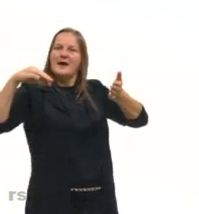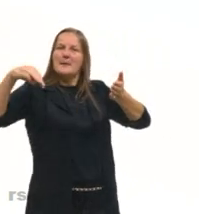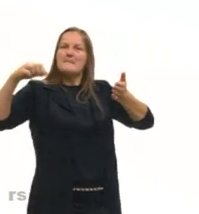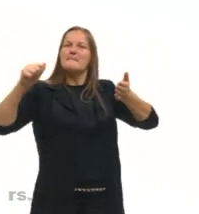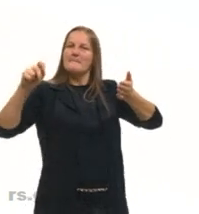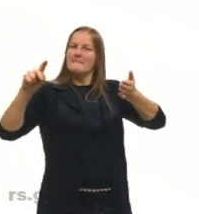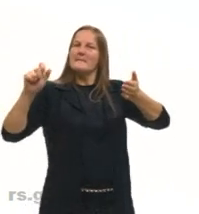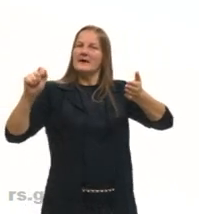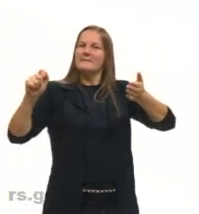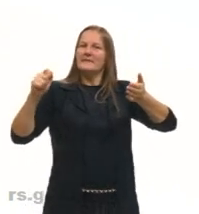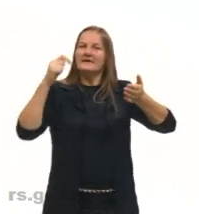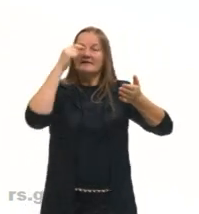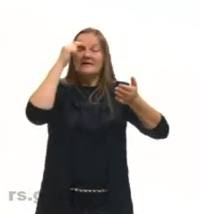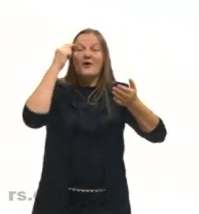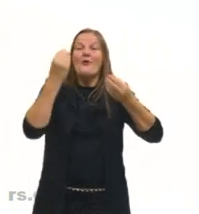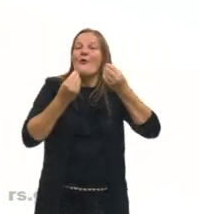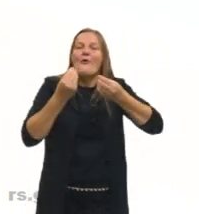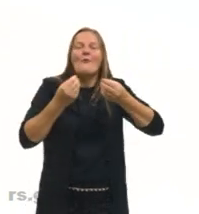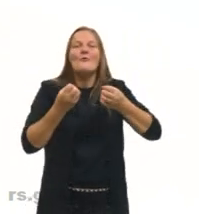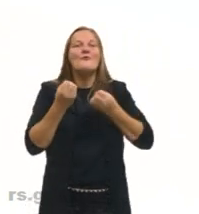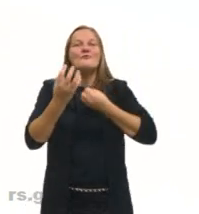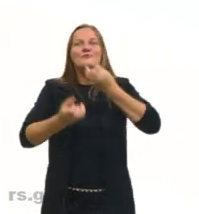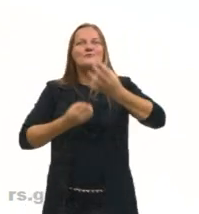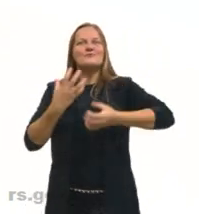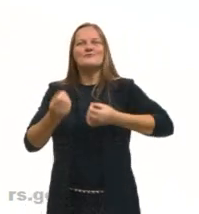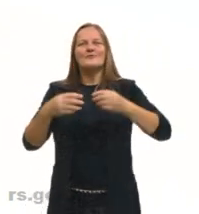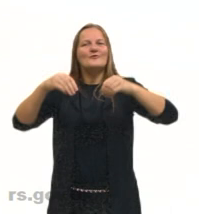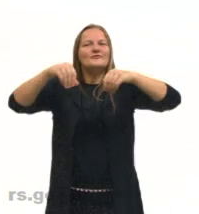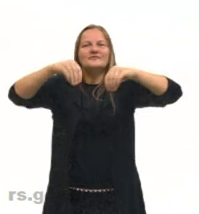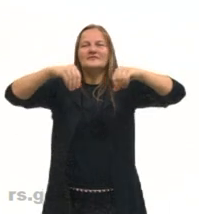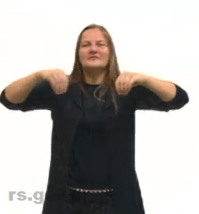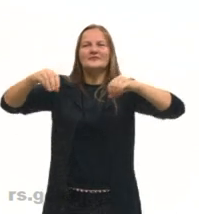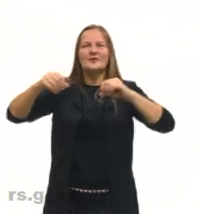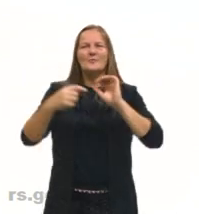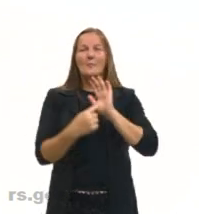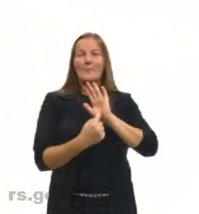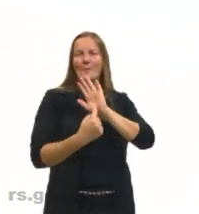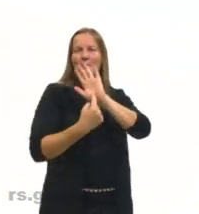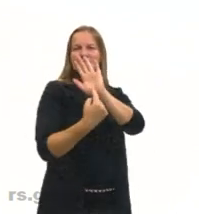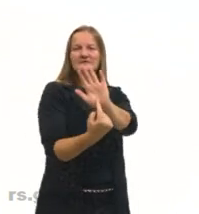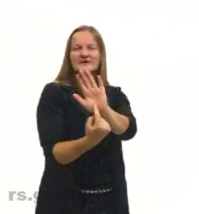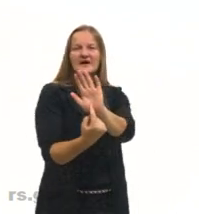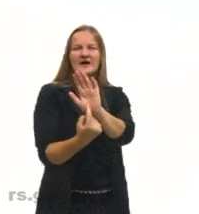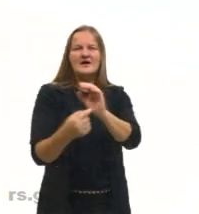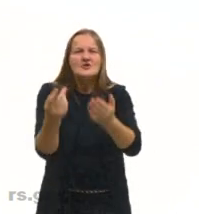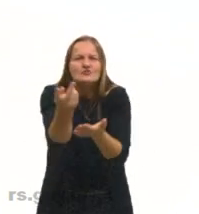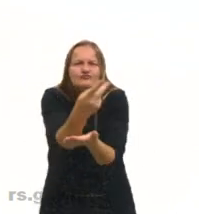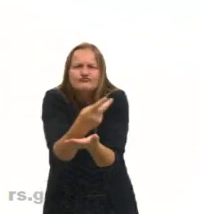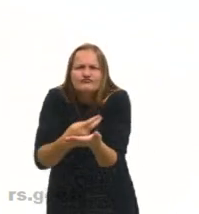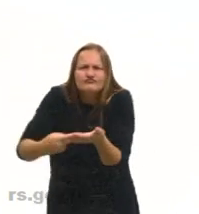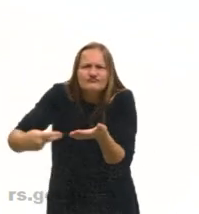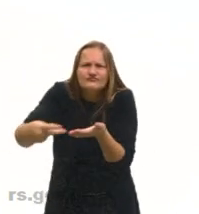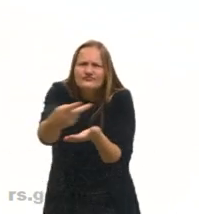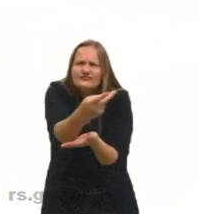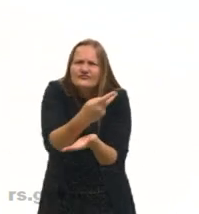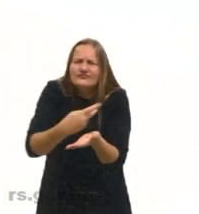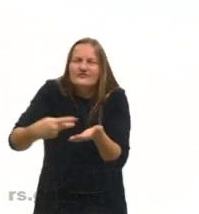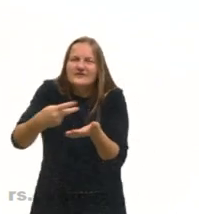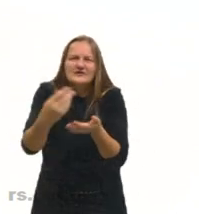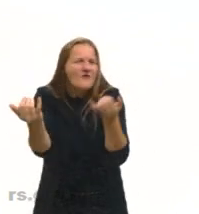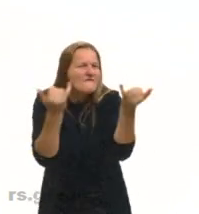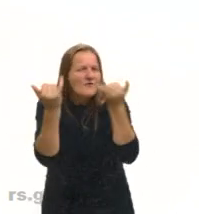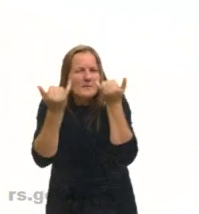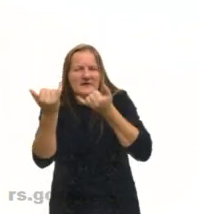seria essa forma e de o expressar o território tá a gurizada mostrar né desenhar com várias